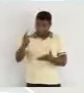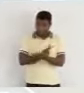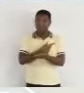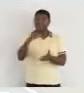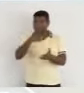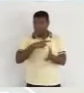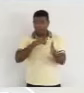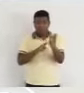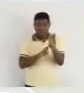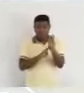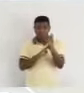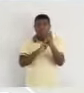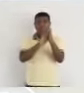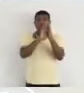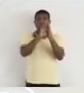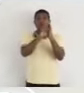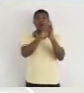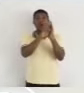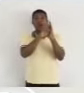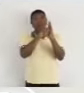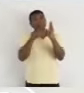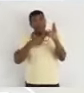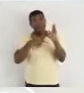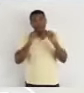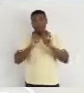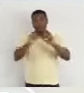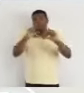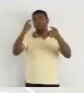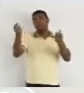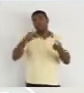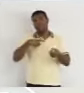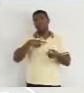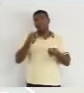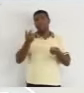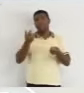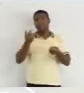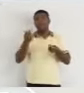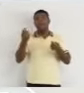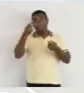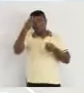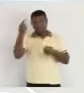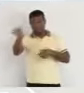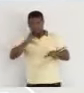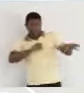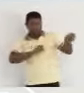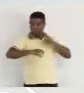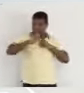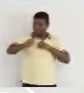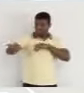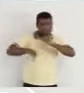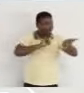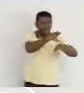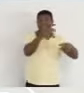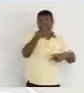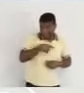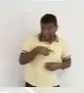aumentado, os óbitos têm aumentado, e toda medida que nós tomamos, ela tem uma inércia, ela